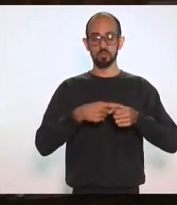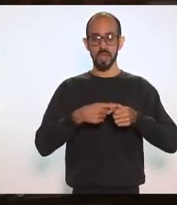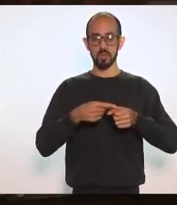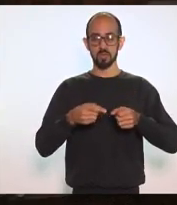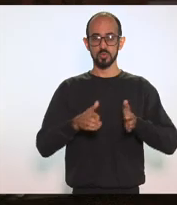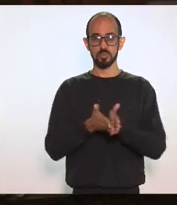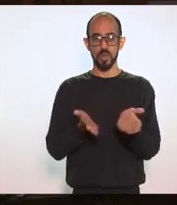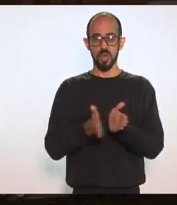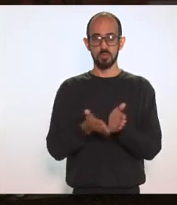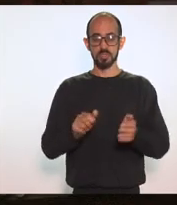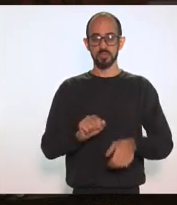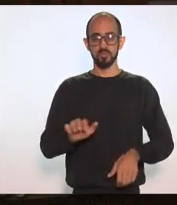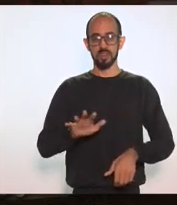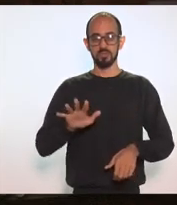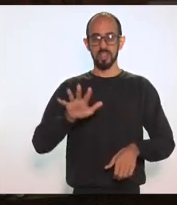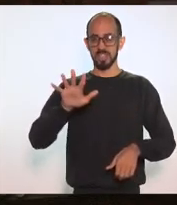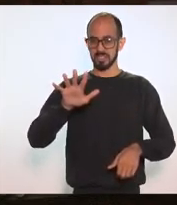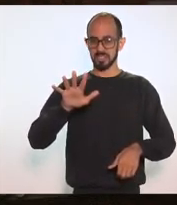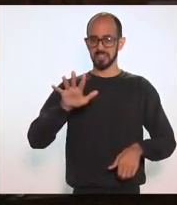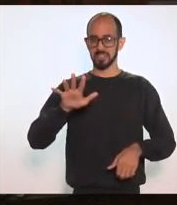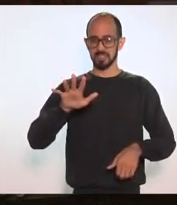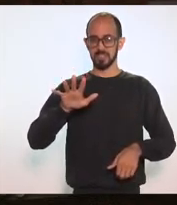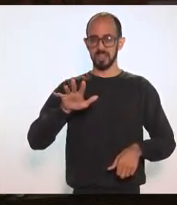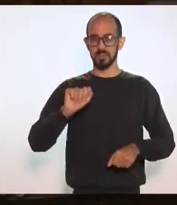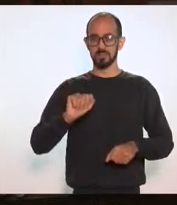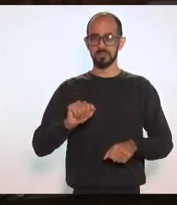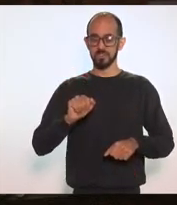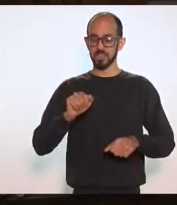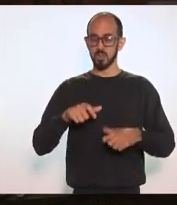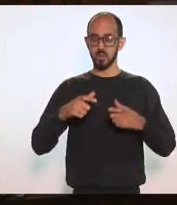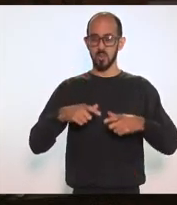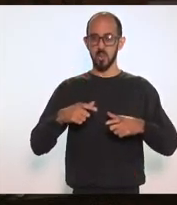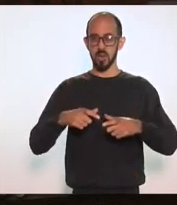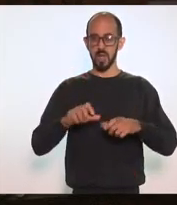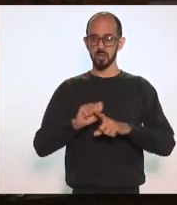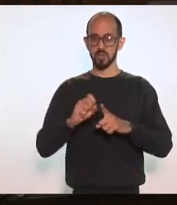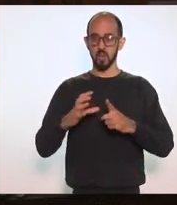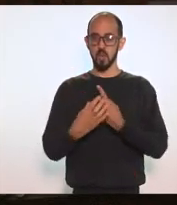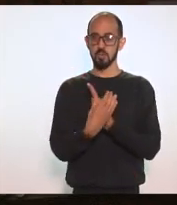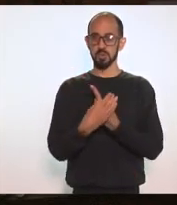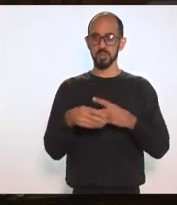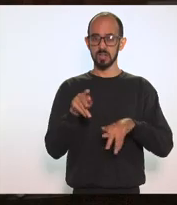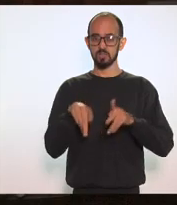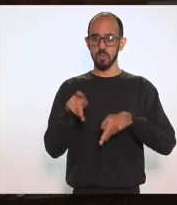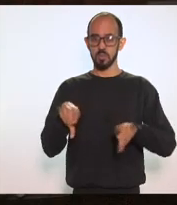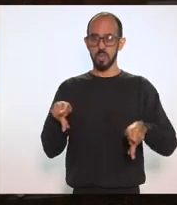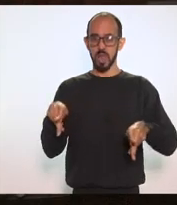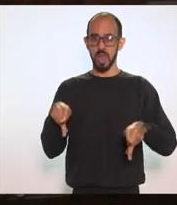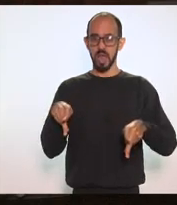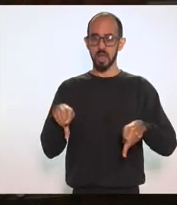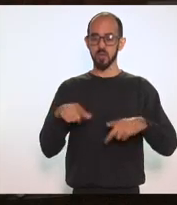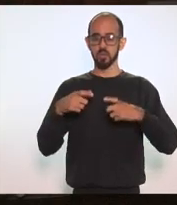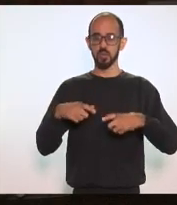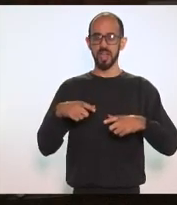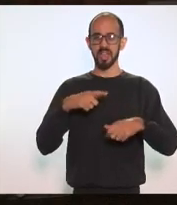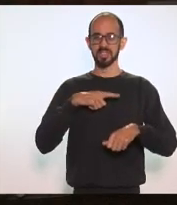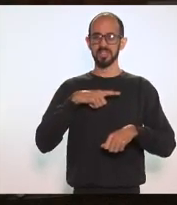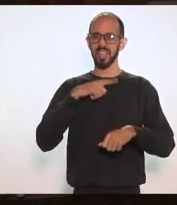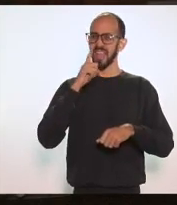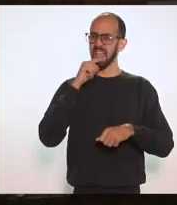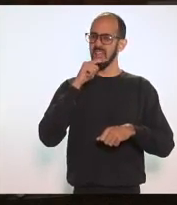em favelas, em territórios populares, onde, em vários trechos, a umidade é enorme, não